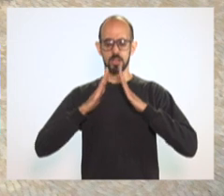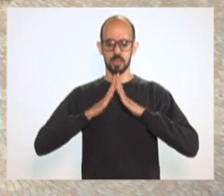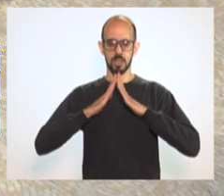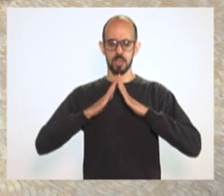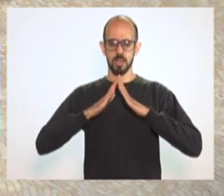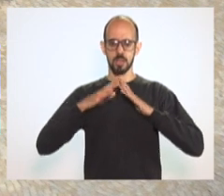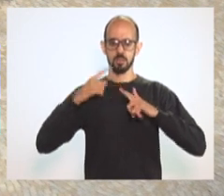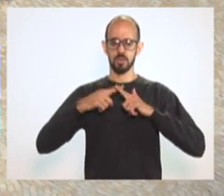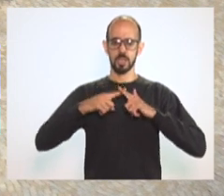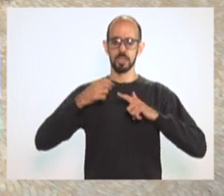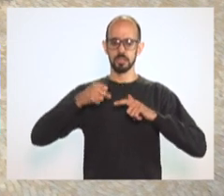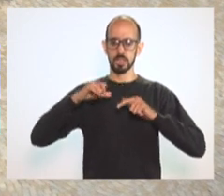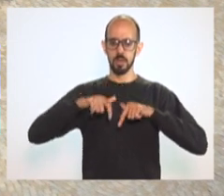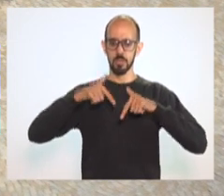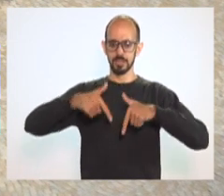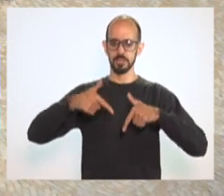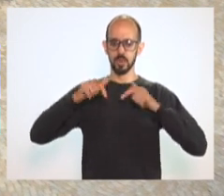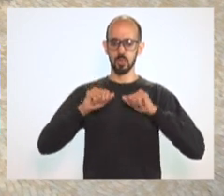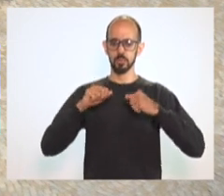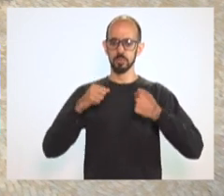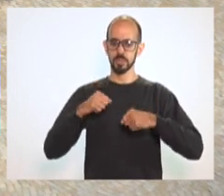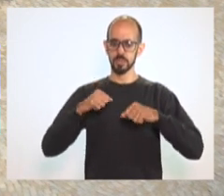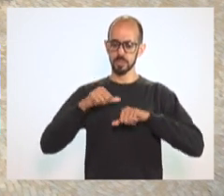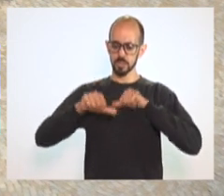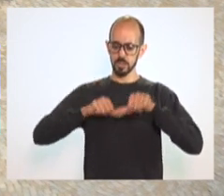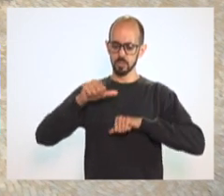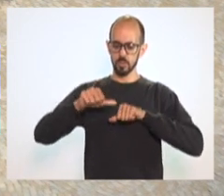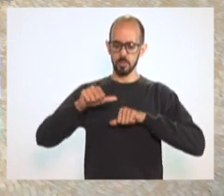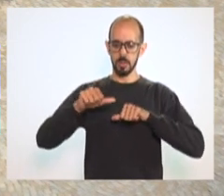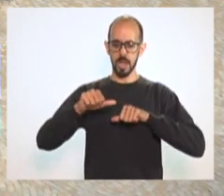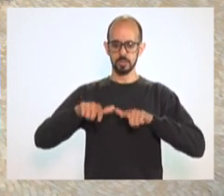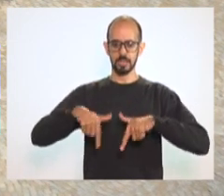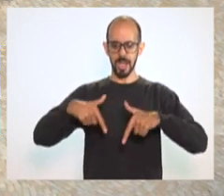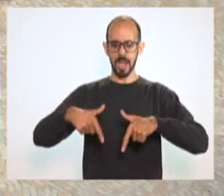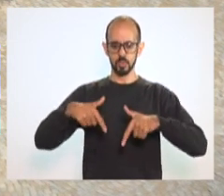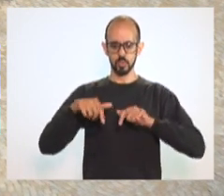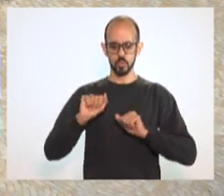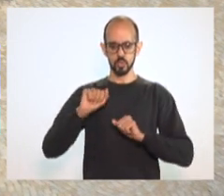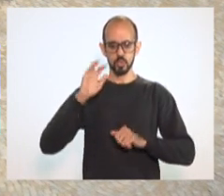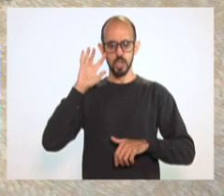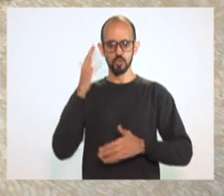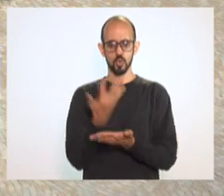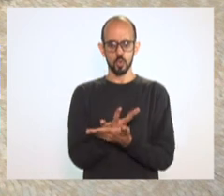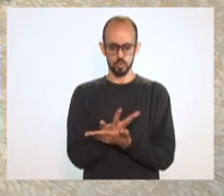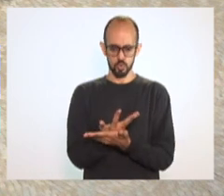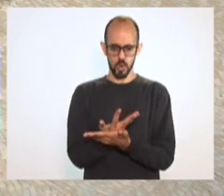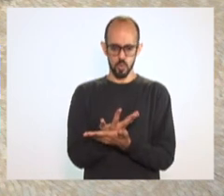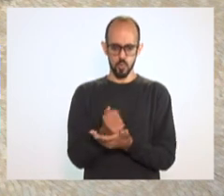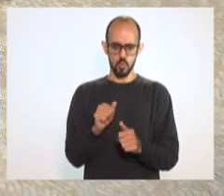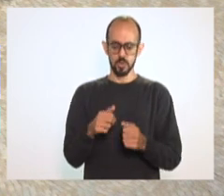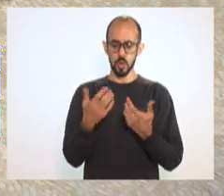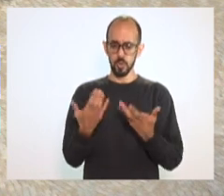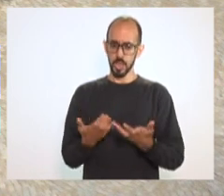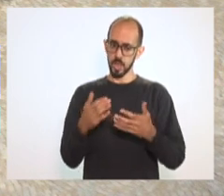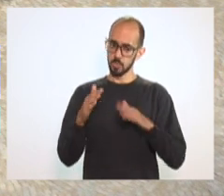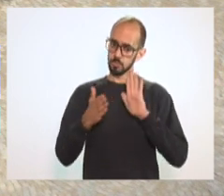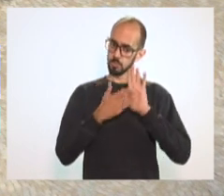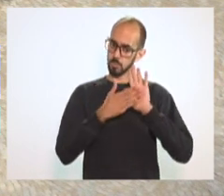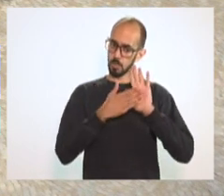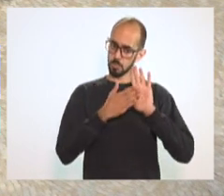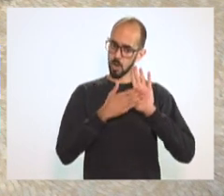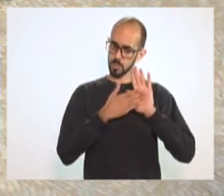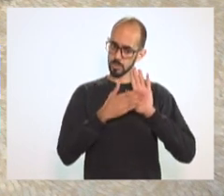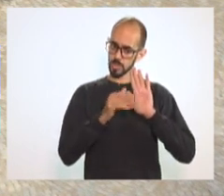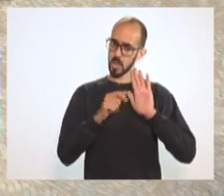ato da assembleia deveria ser transformado em projeto de resolução então além das emendas que eu quero aqui ler eu queria propor vossa excelência obviamente